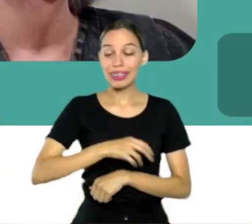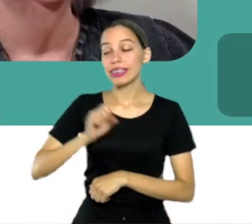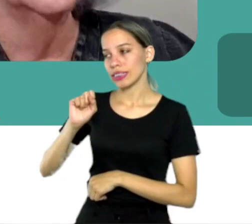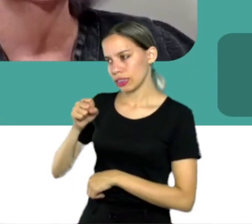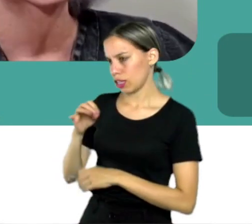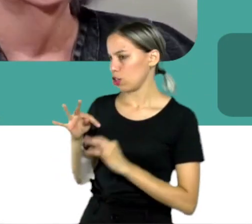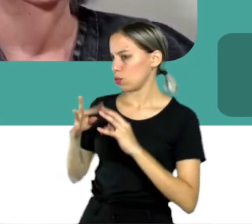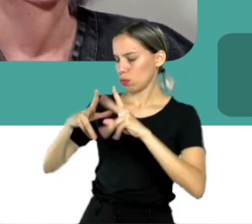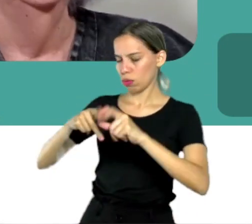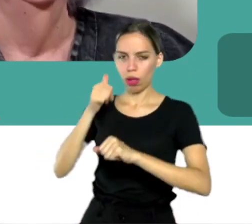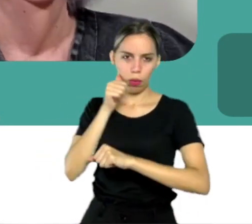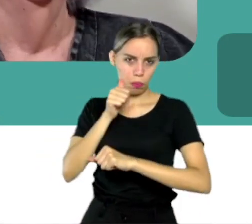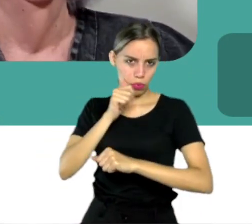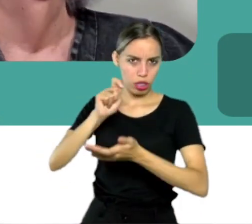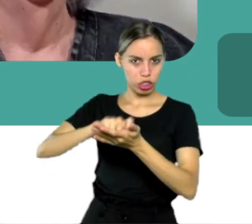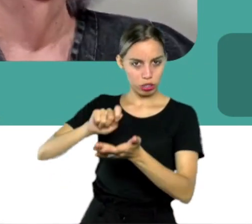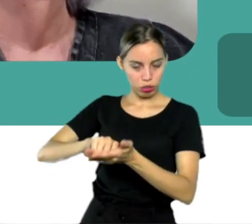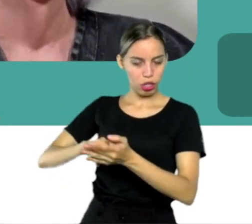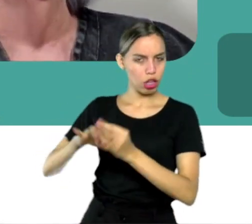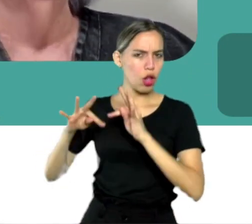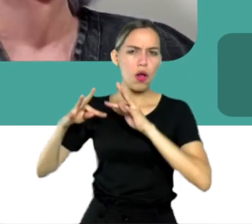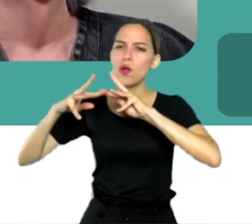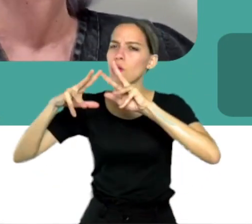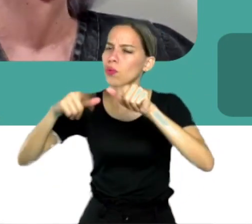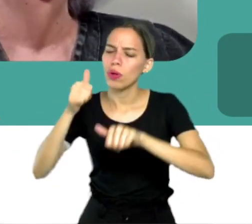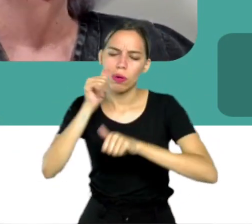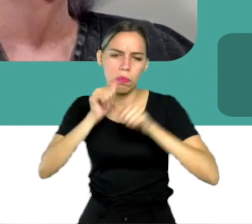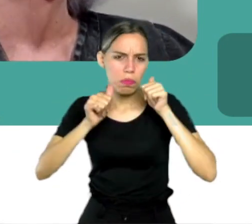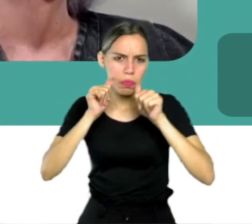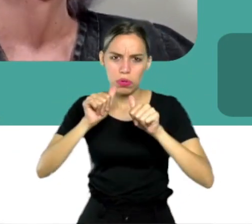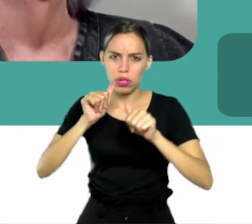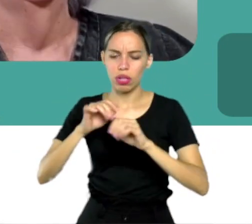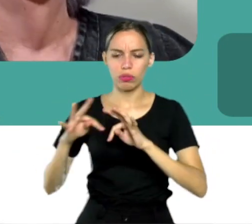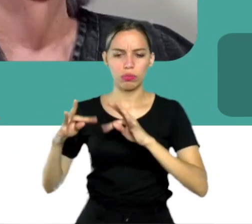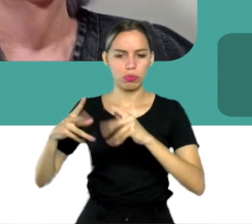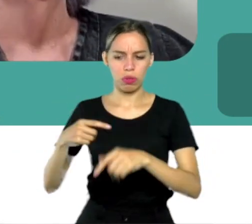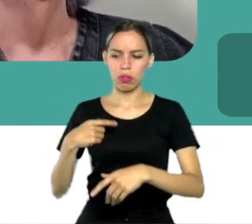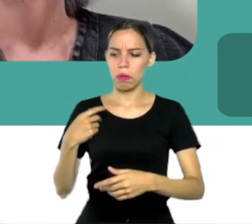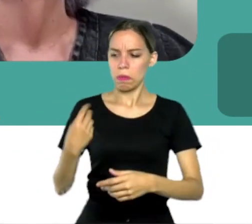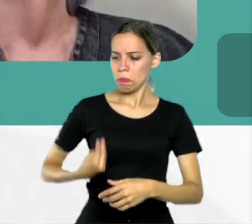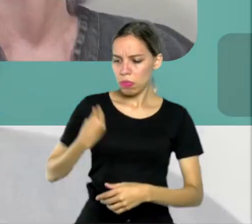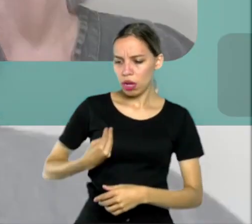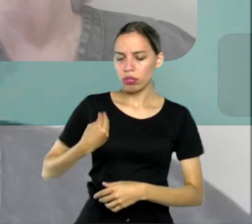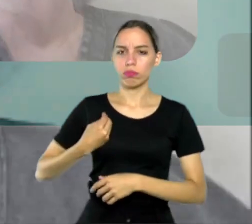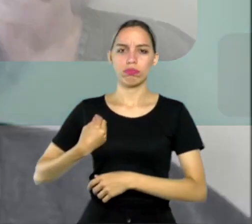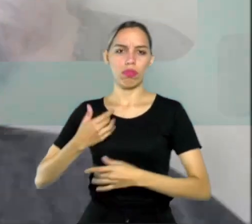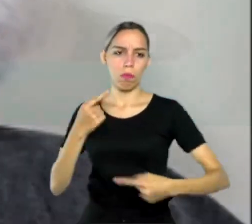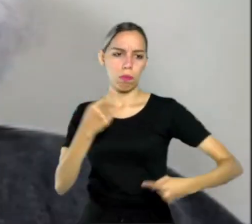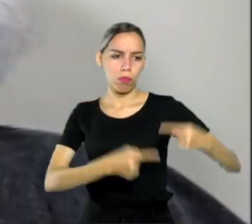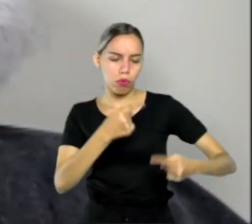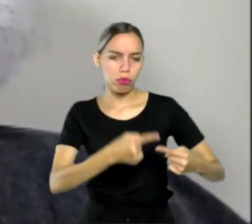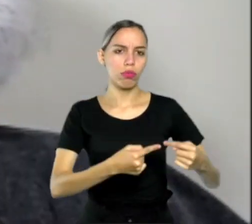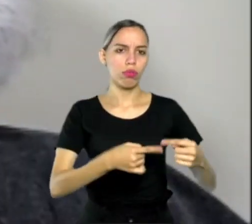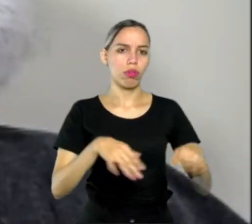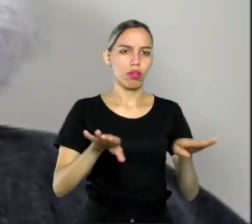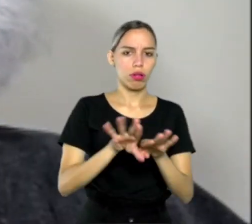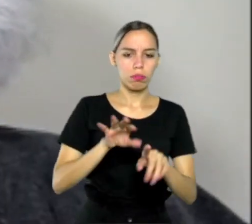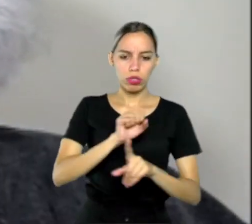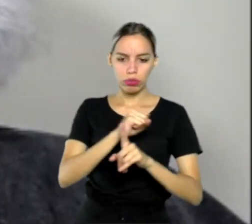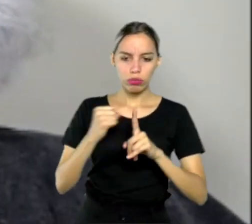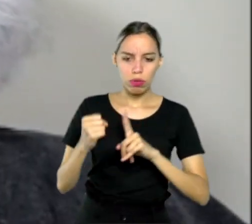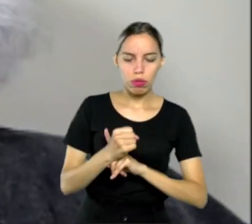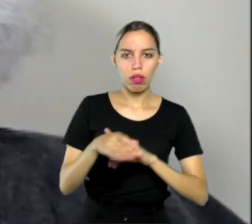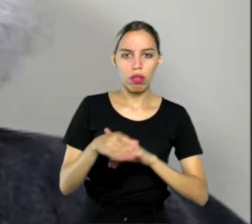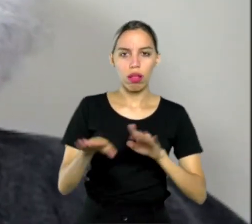as mulheres em geral, né, pela participação política, social, artística, né? Então,